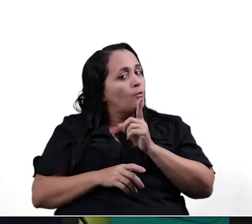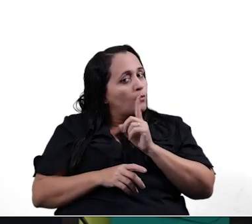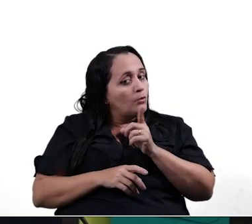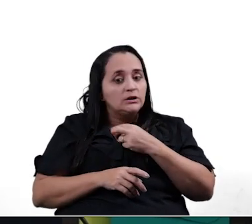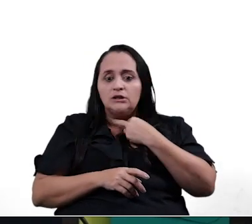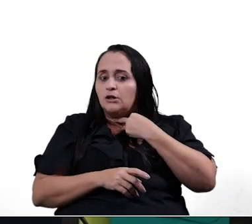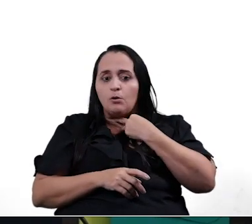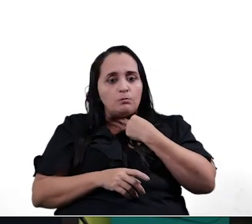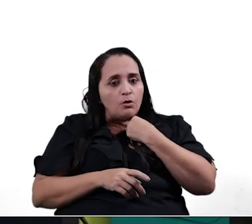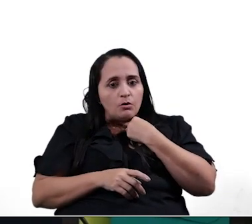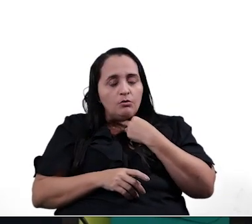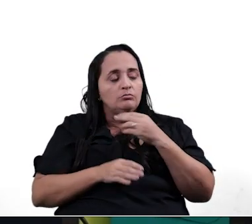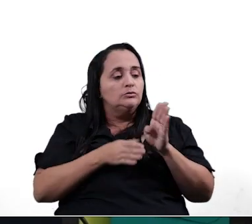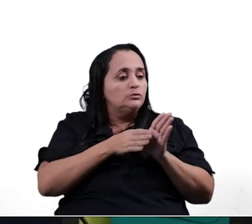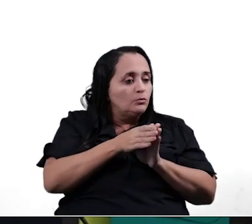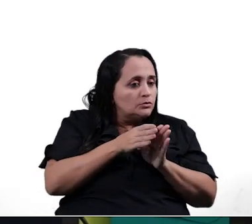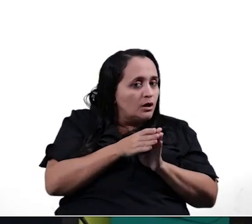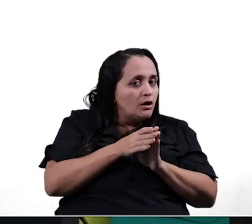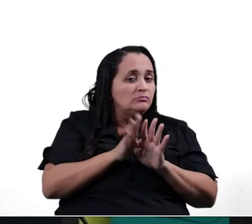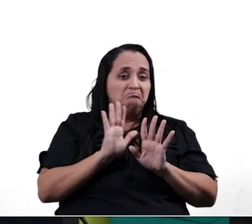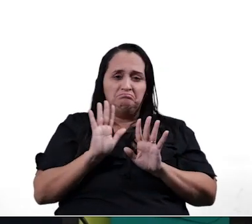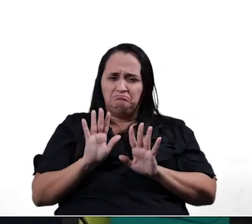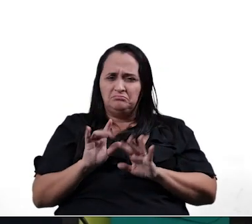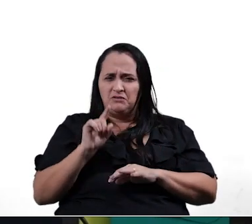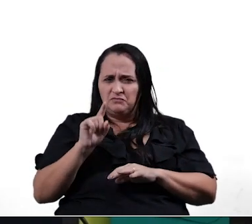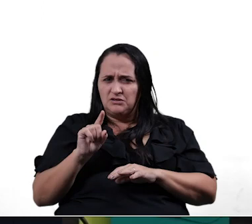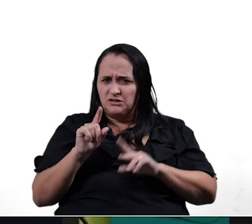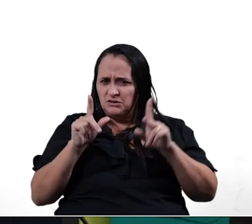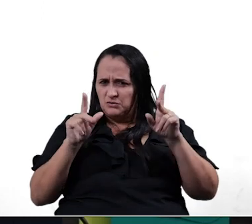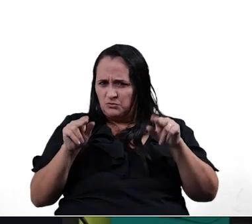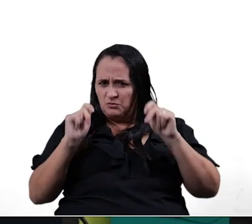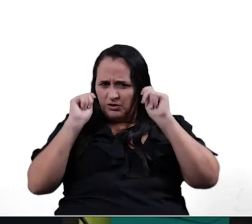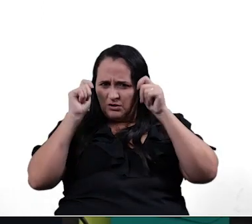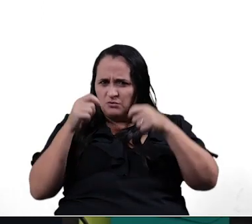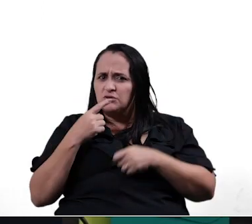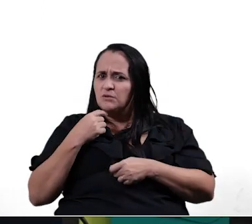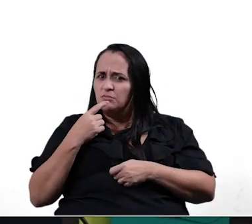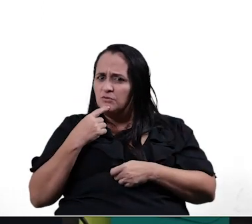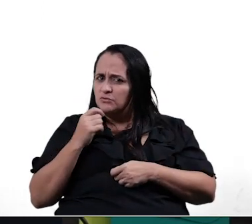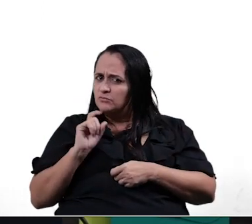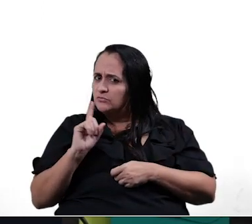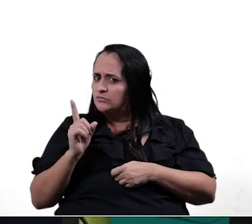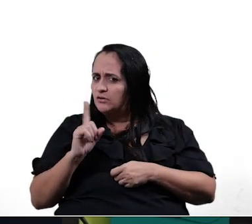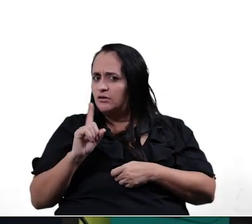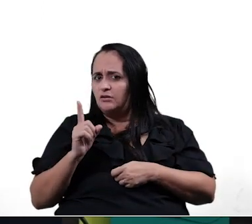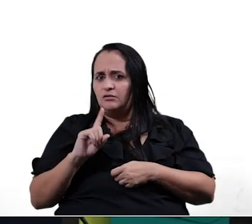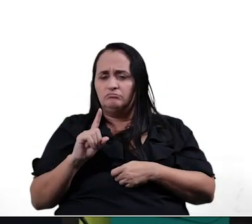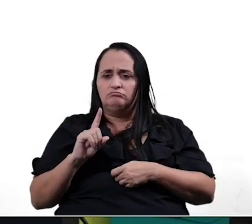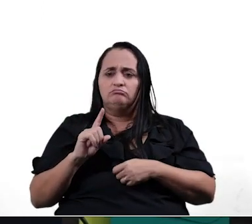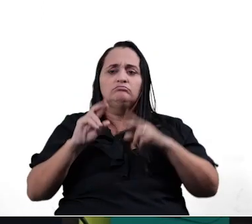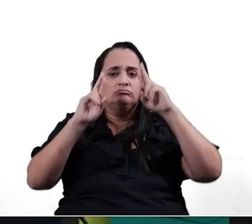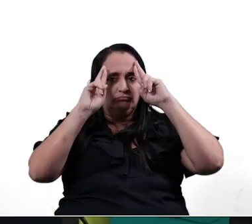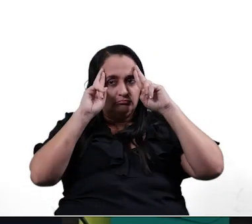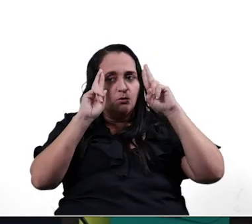um conselho, não faça como a Chapeuzinho. Lembre, fala assim, olha, vai fazer tal coisa, vai por aqui,